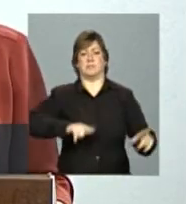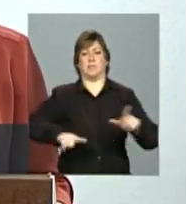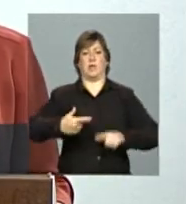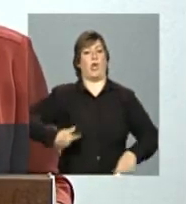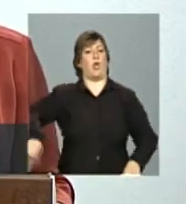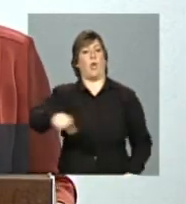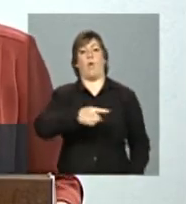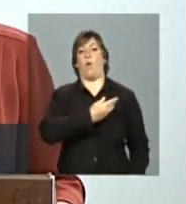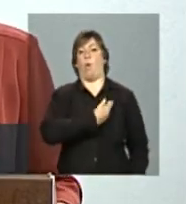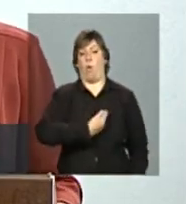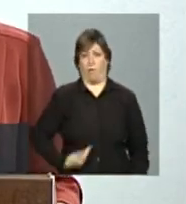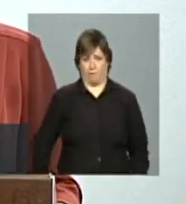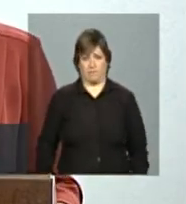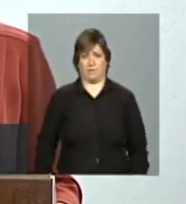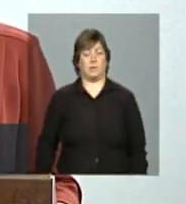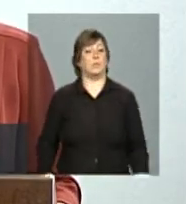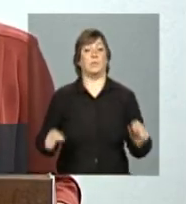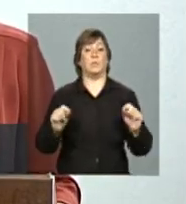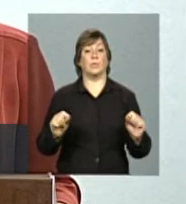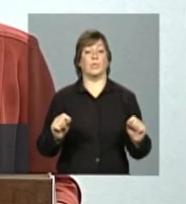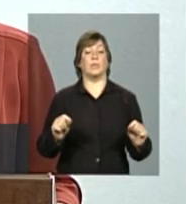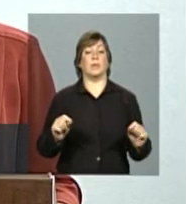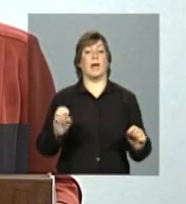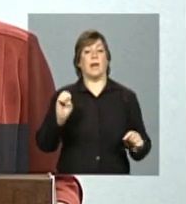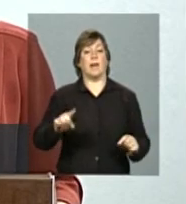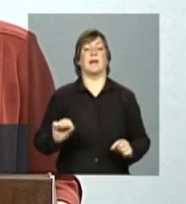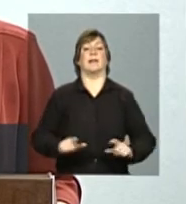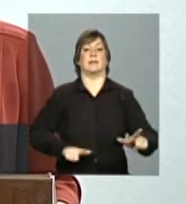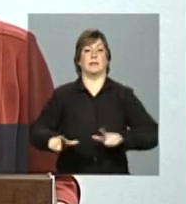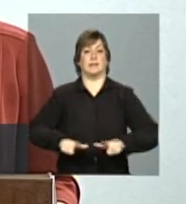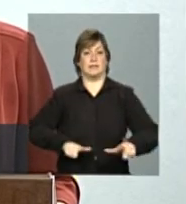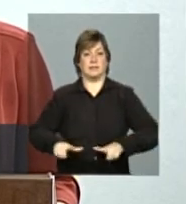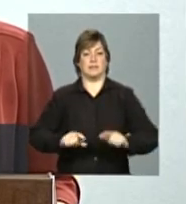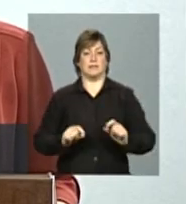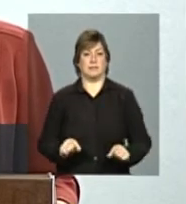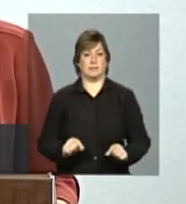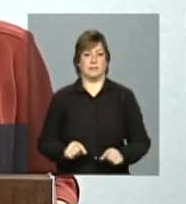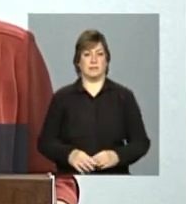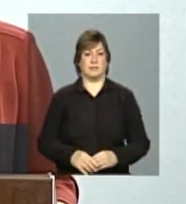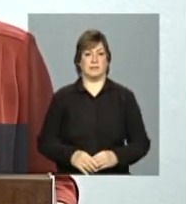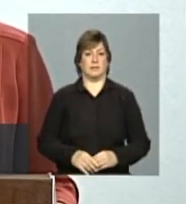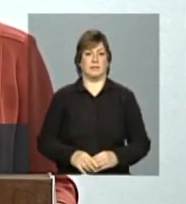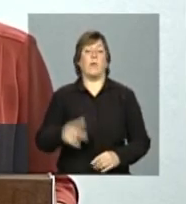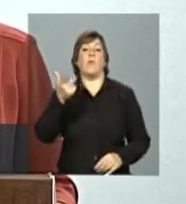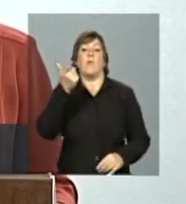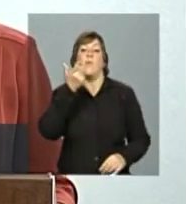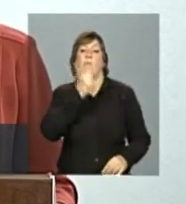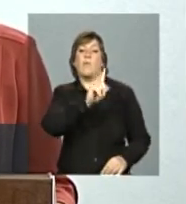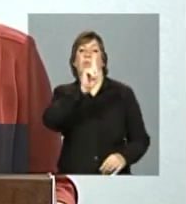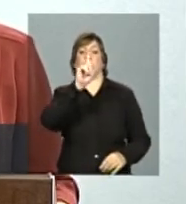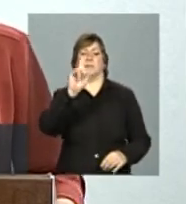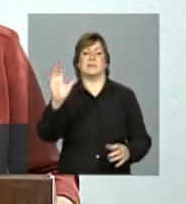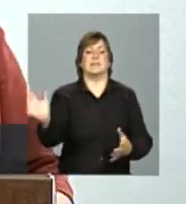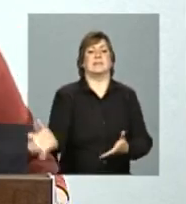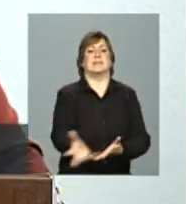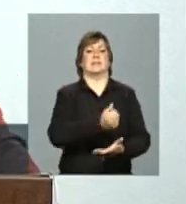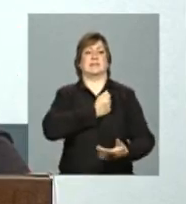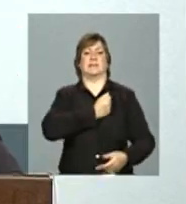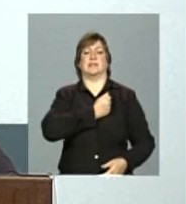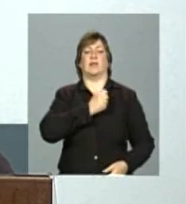governos que é a tarefa de resgatar da pobreza